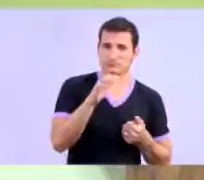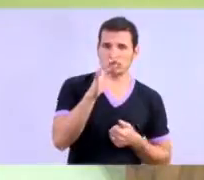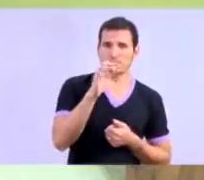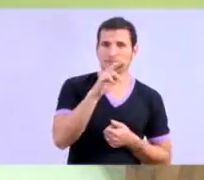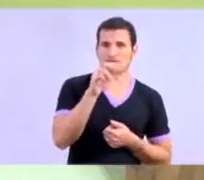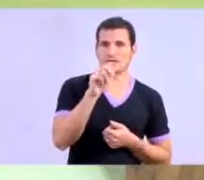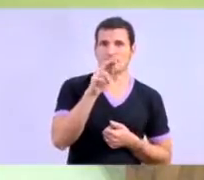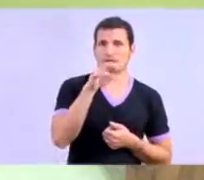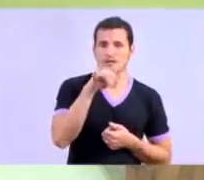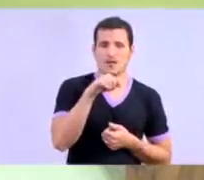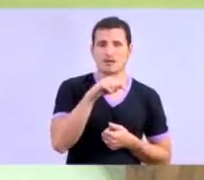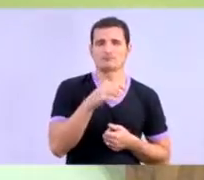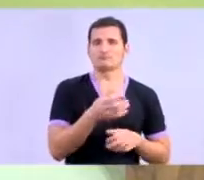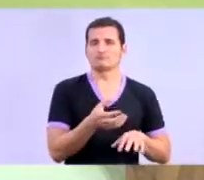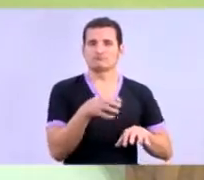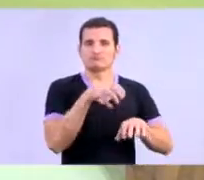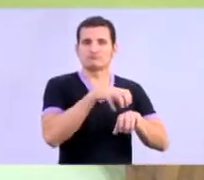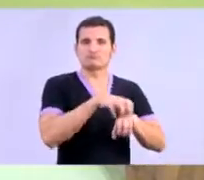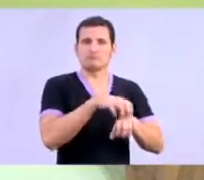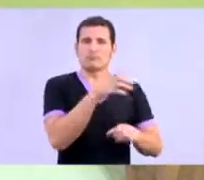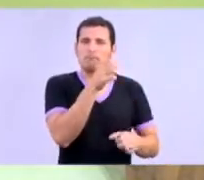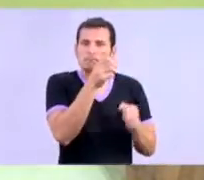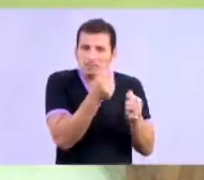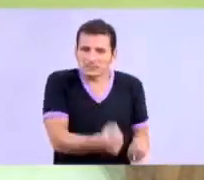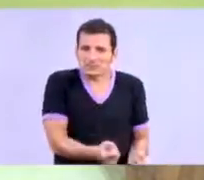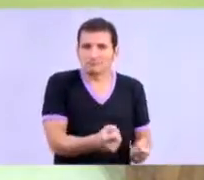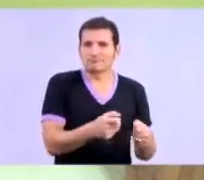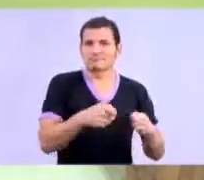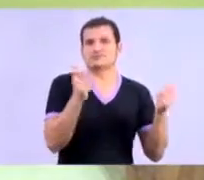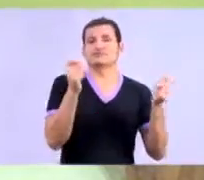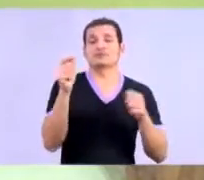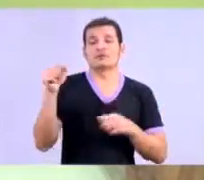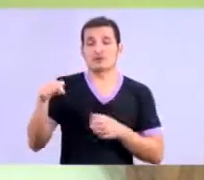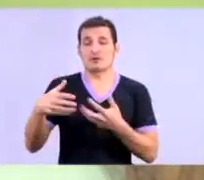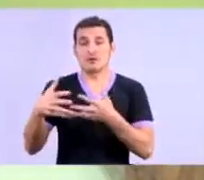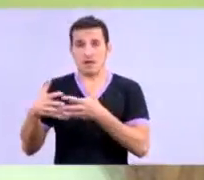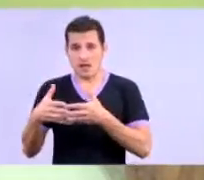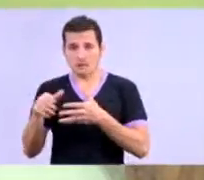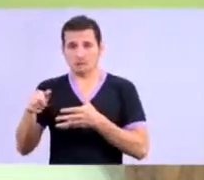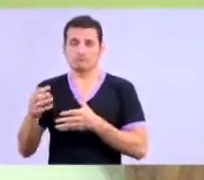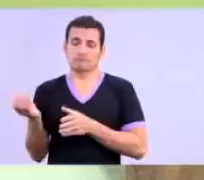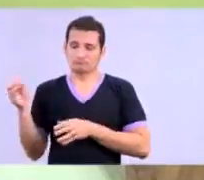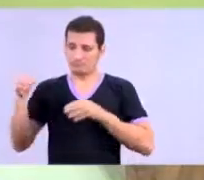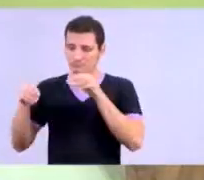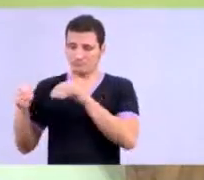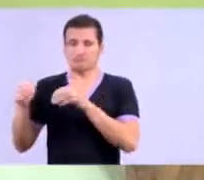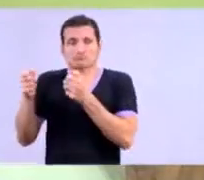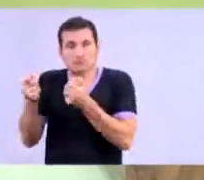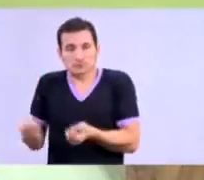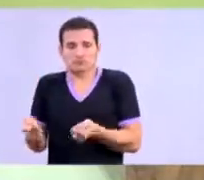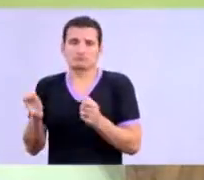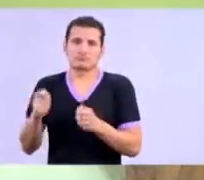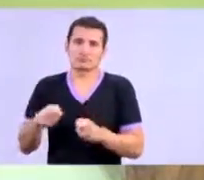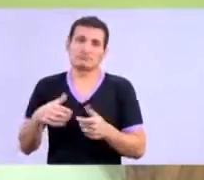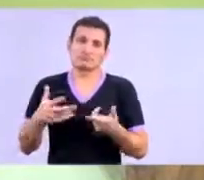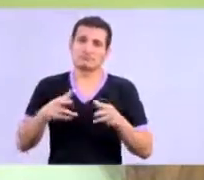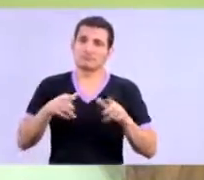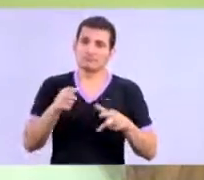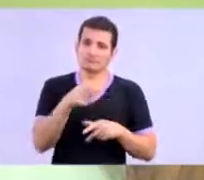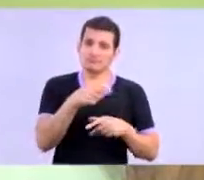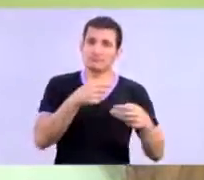carrega 30 toneladas, certo? E a carreta carrega. Então, a diferença exatamente é essa quando você volta para a